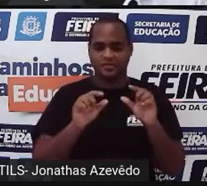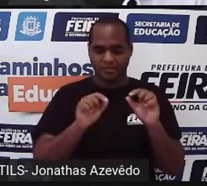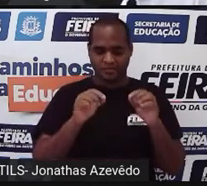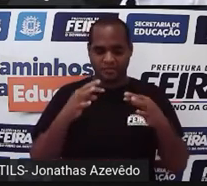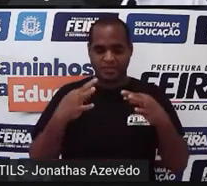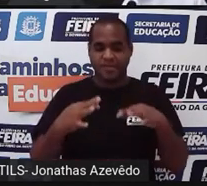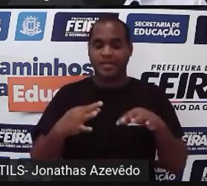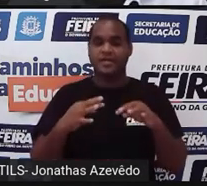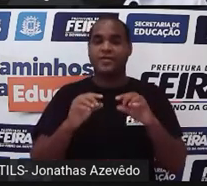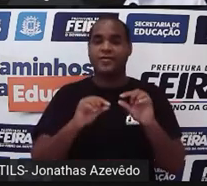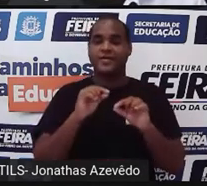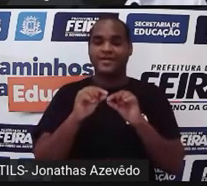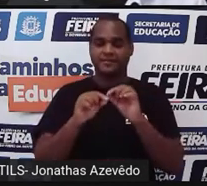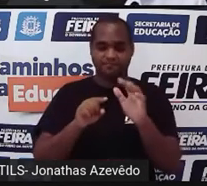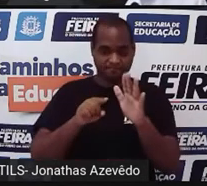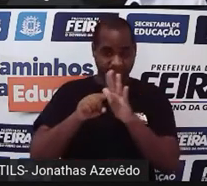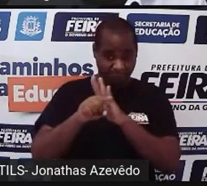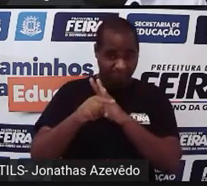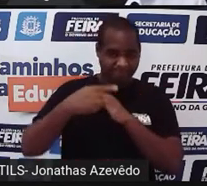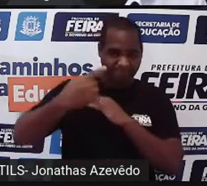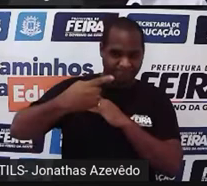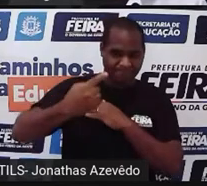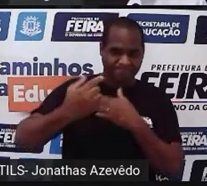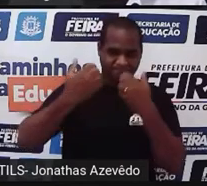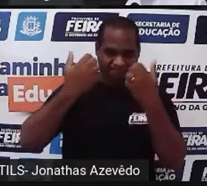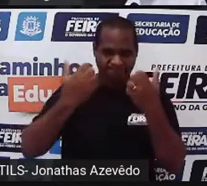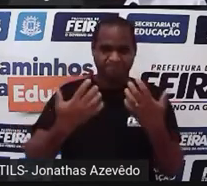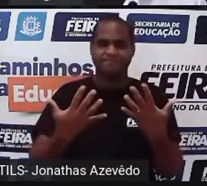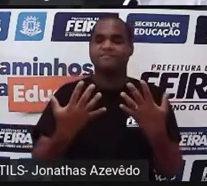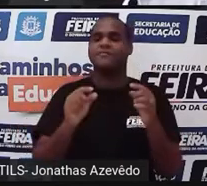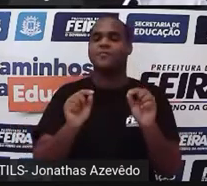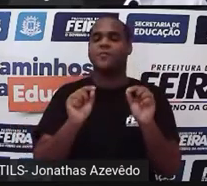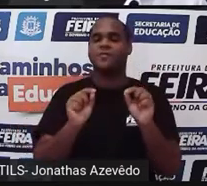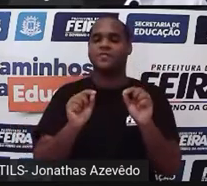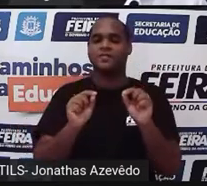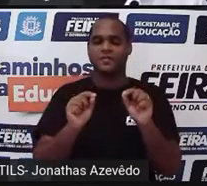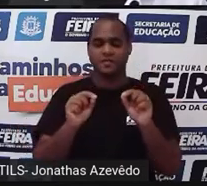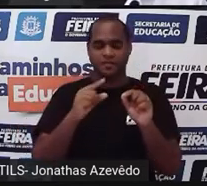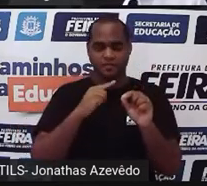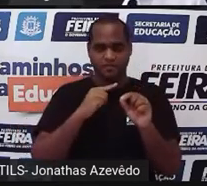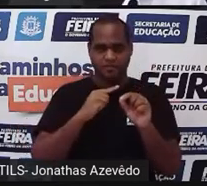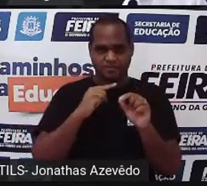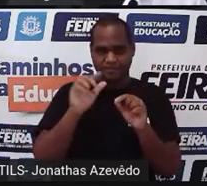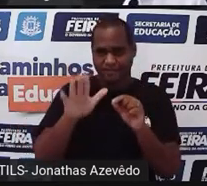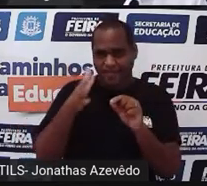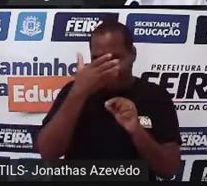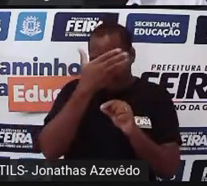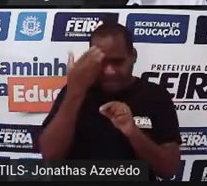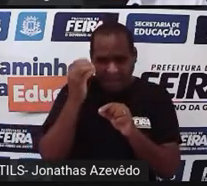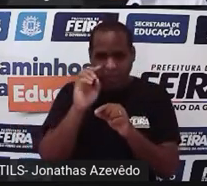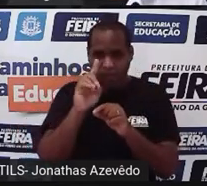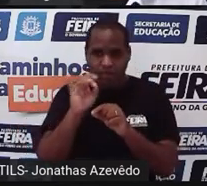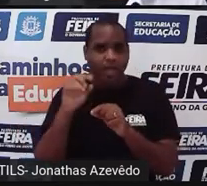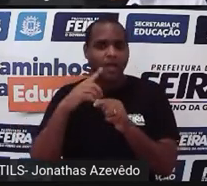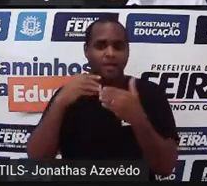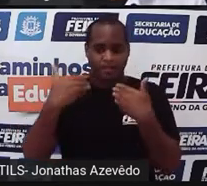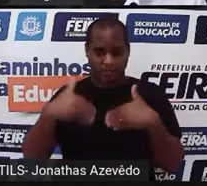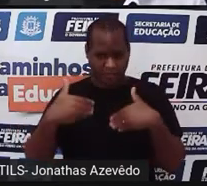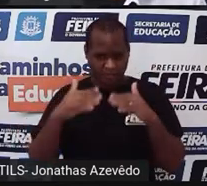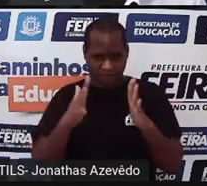teste? Primeira pergunta que você tem que responder é essa, ó. Você já esqueceu a data de uma prova?